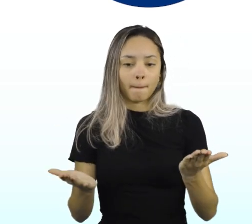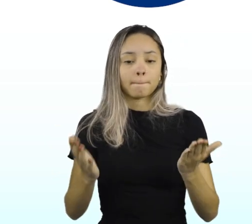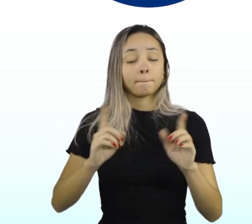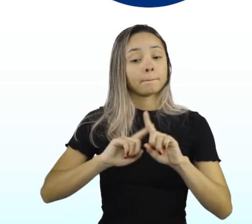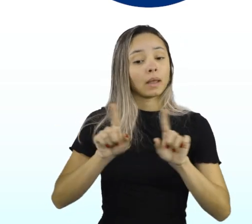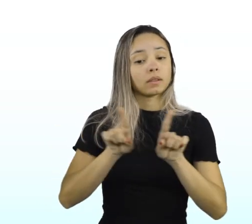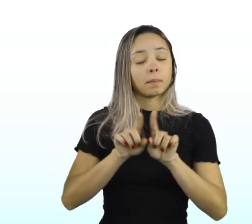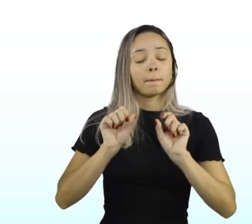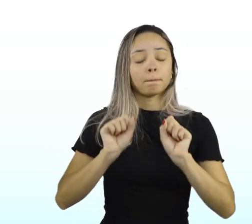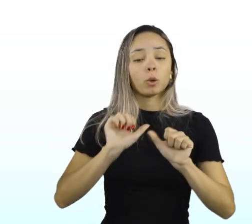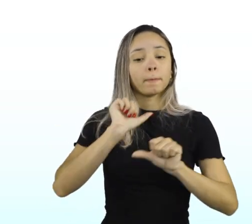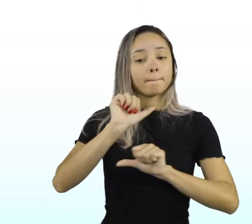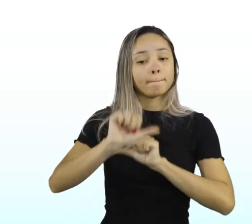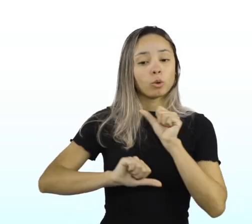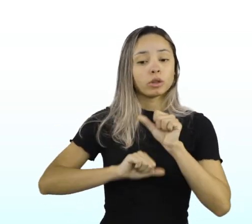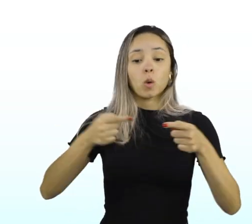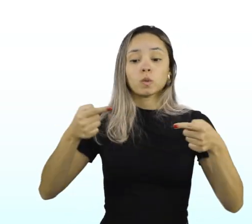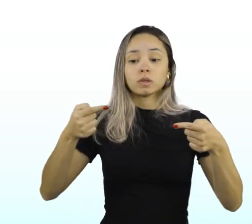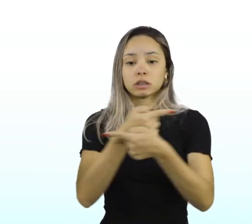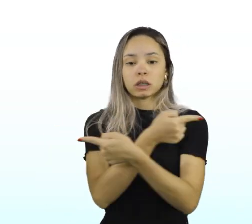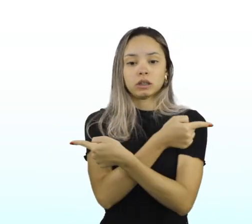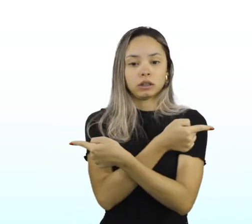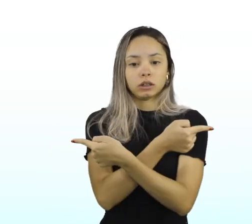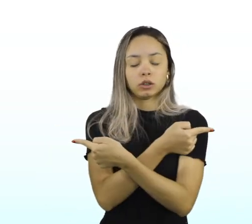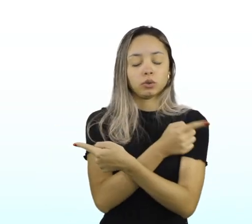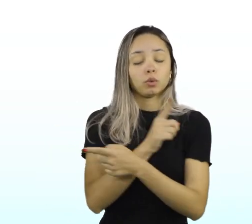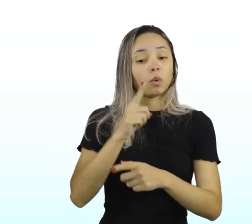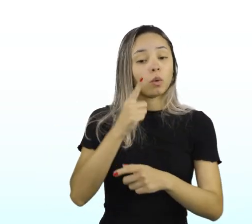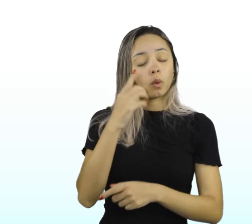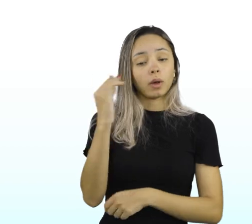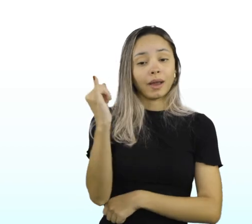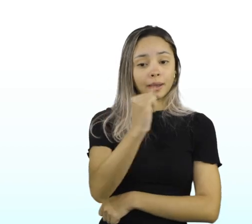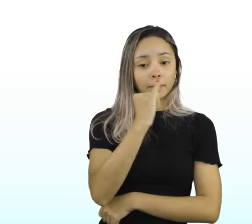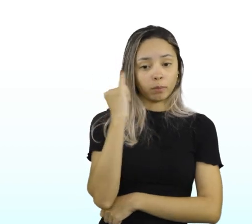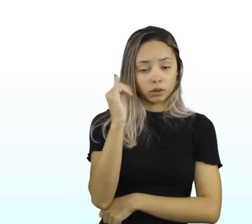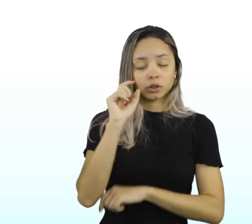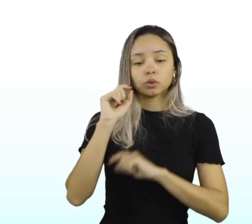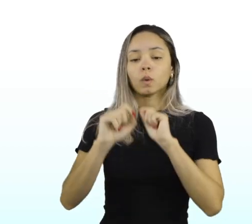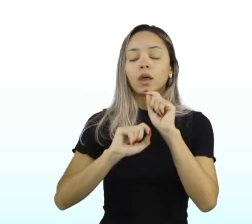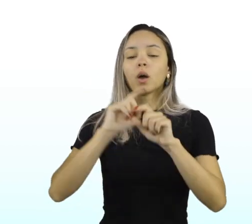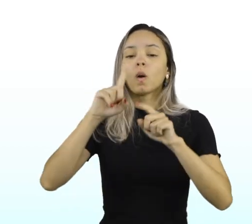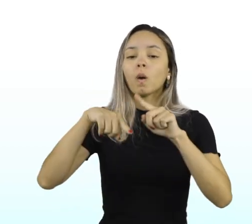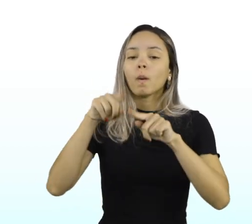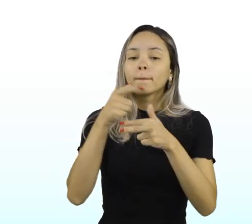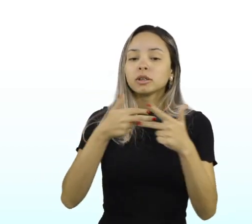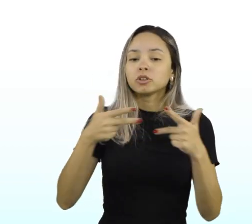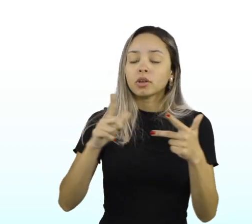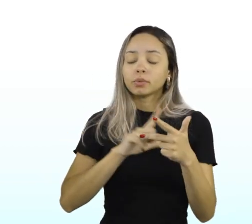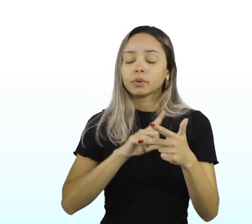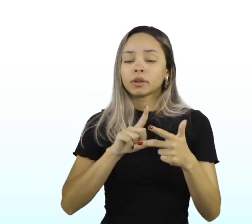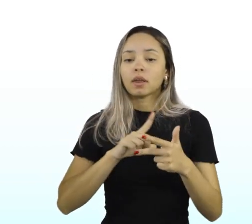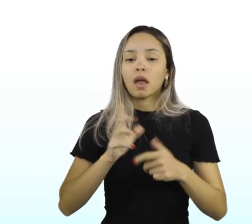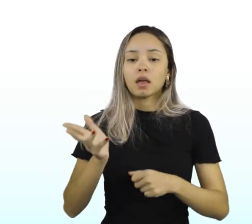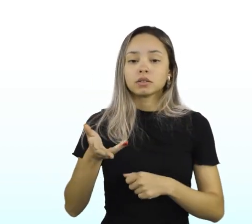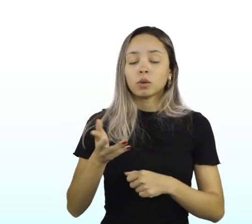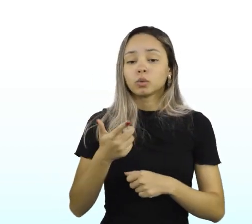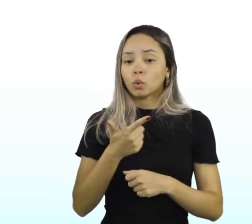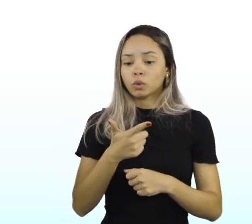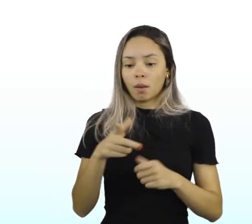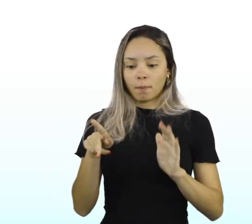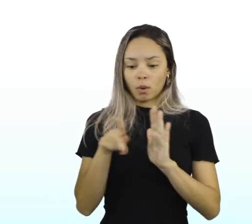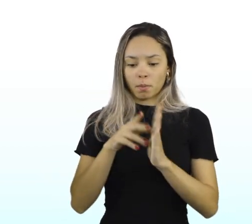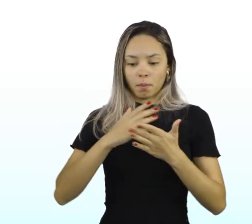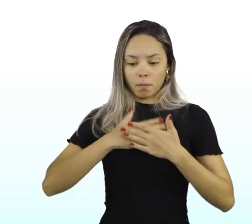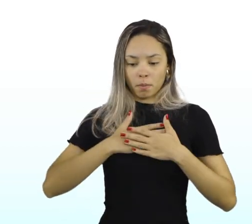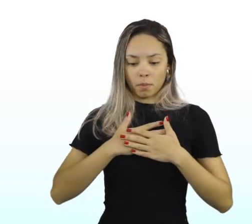sentidos opostos. Lembrando que algo importante, o objeto que aplica a ação, ele não tem a força de ação saindo